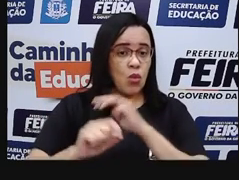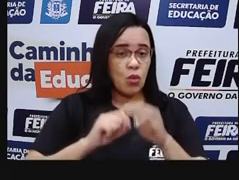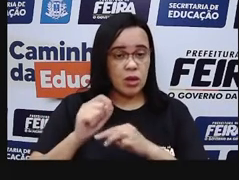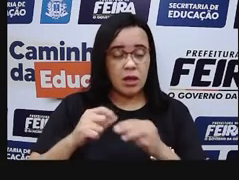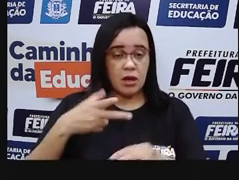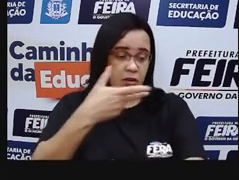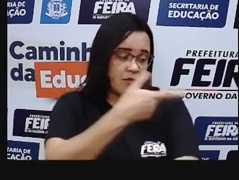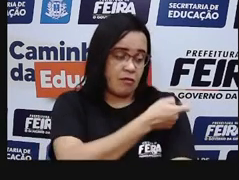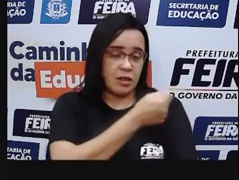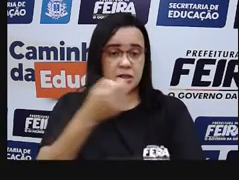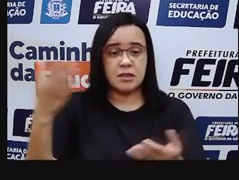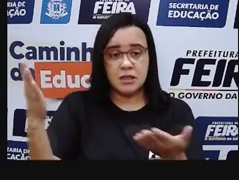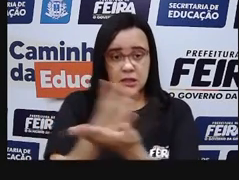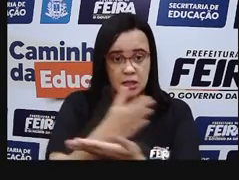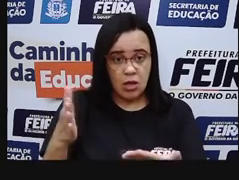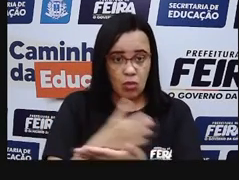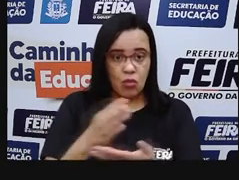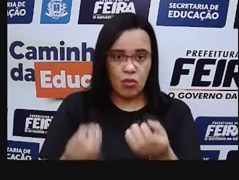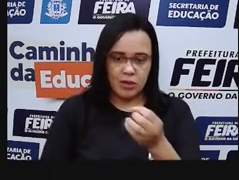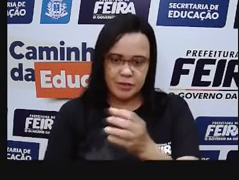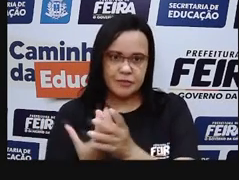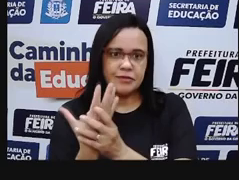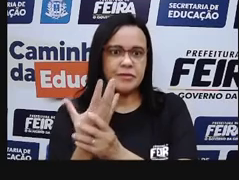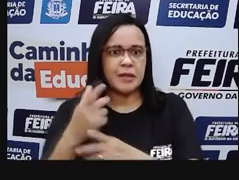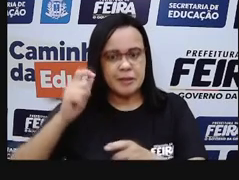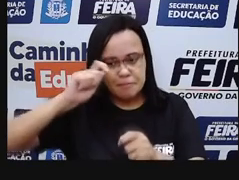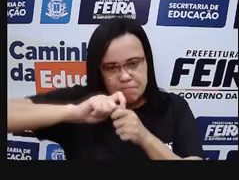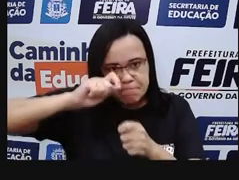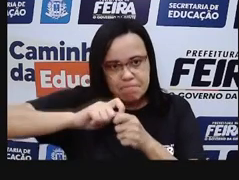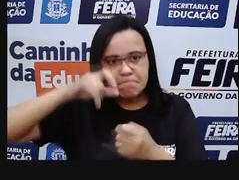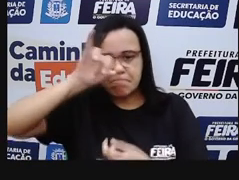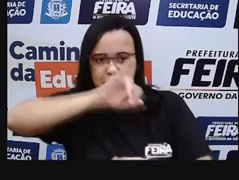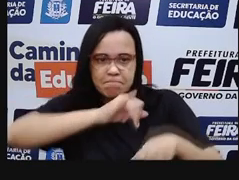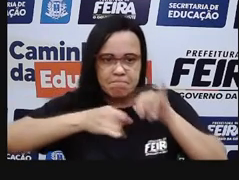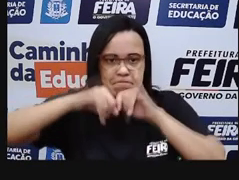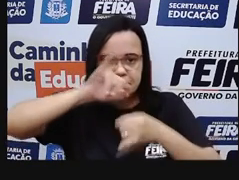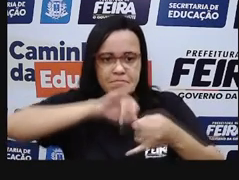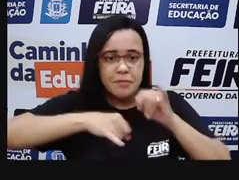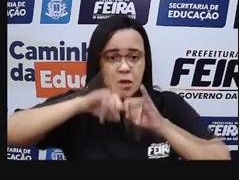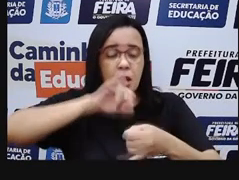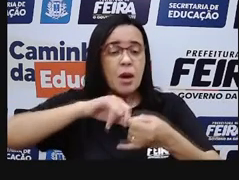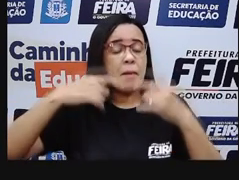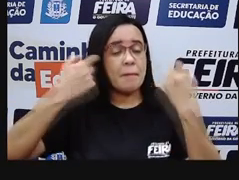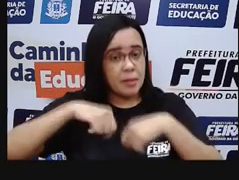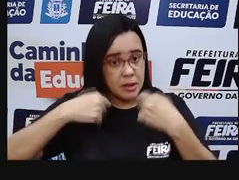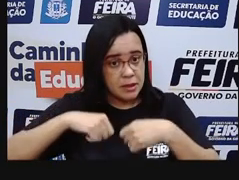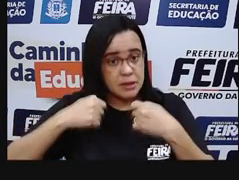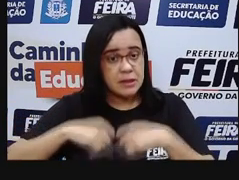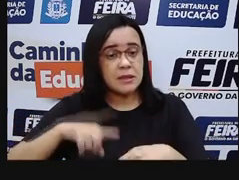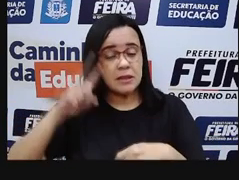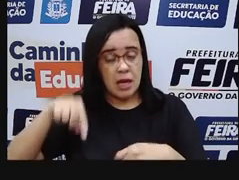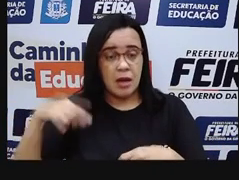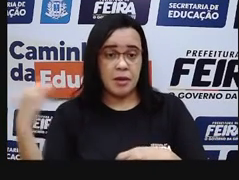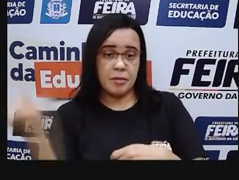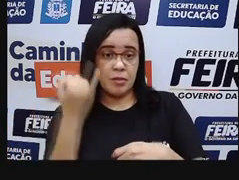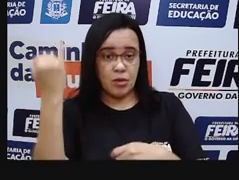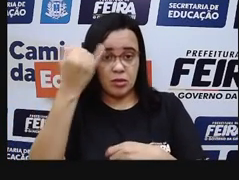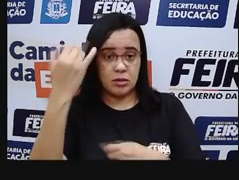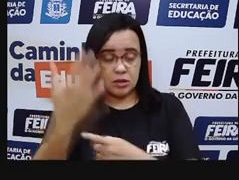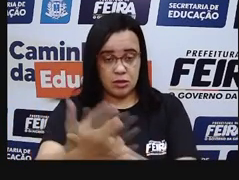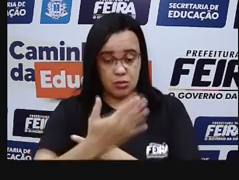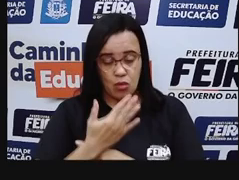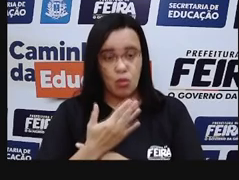que é produzida né e edições a proteína já é suficiente para fazer com que o nosso corpo produz